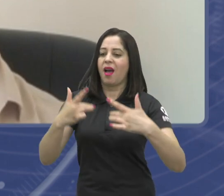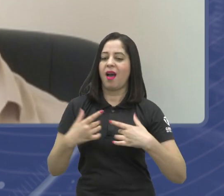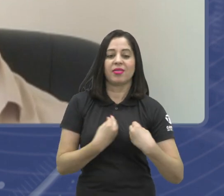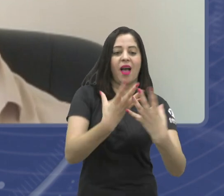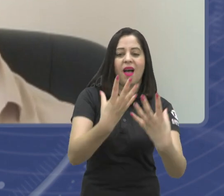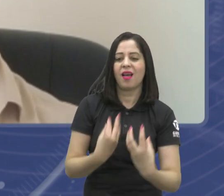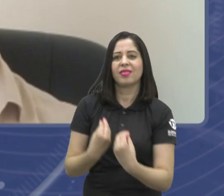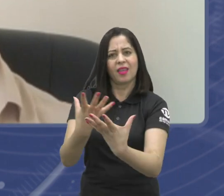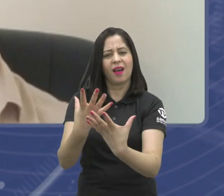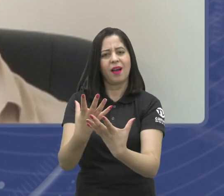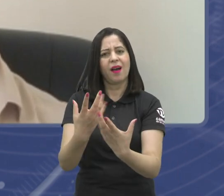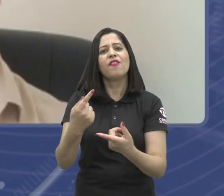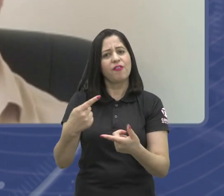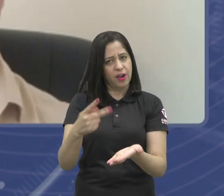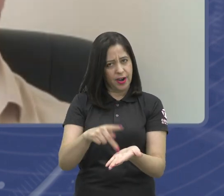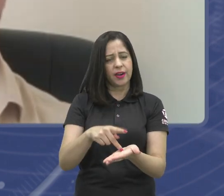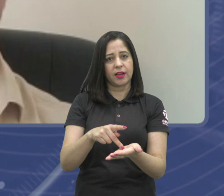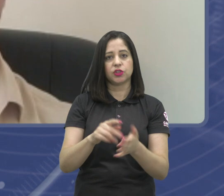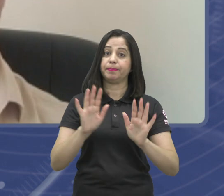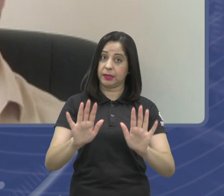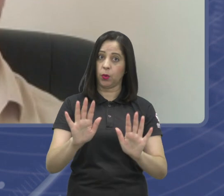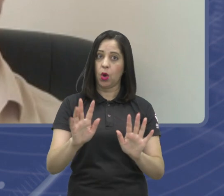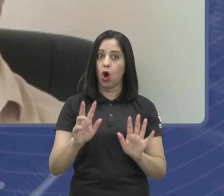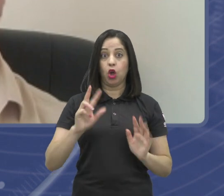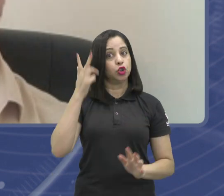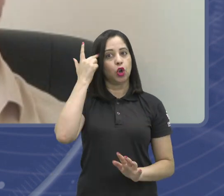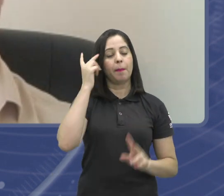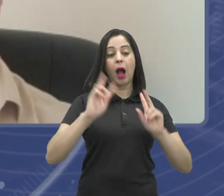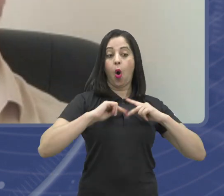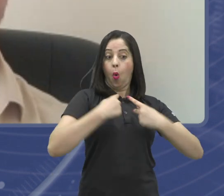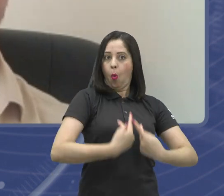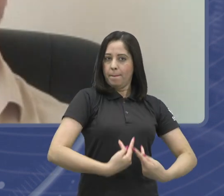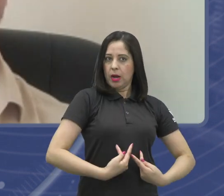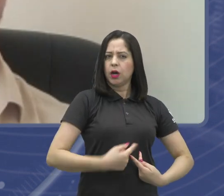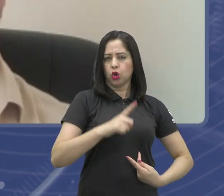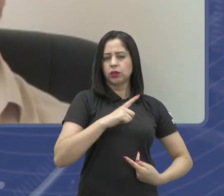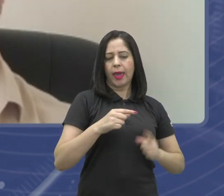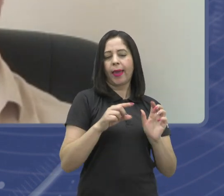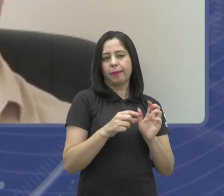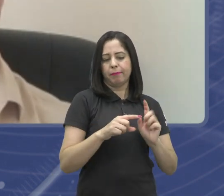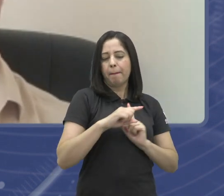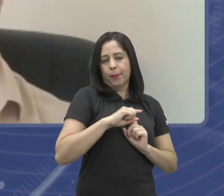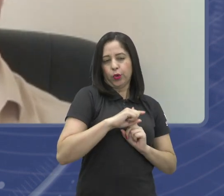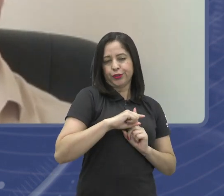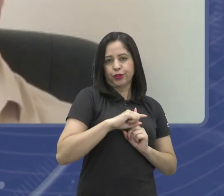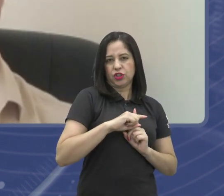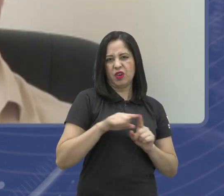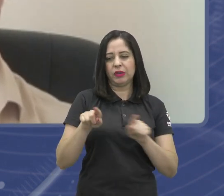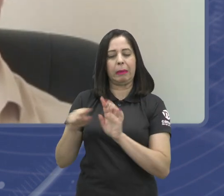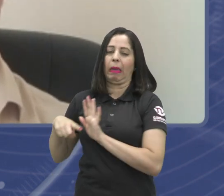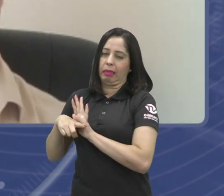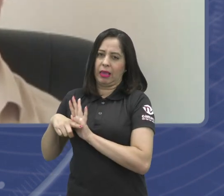humano, né, de uma maneira geral, ele tem ali seu lado positivo e, né, e negativo, aquele lado mais sombrio também. De